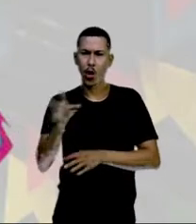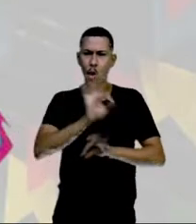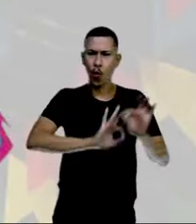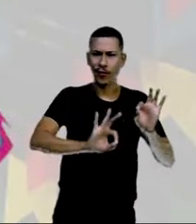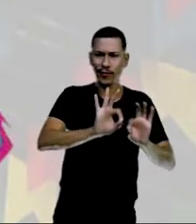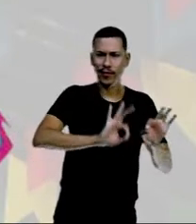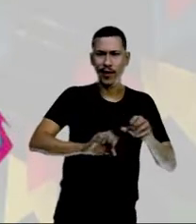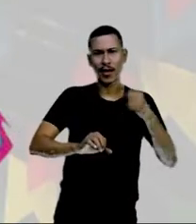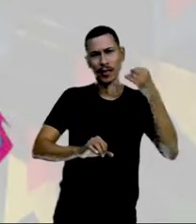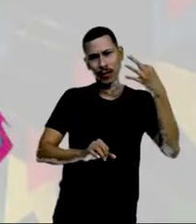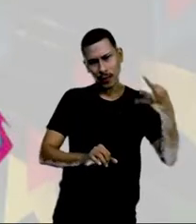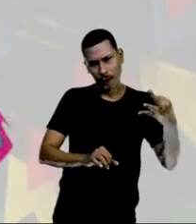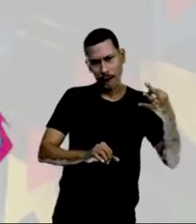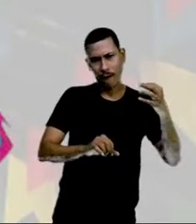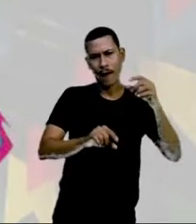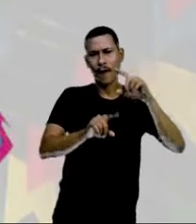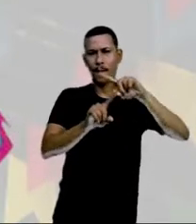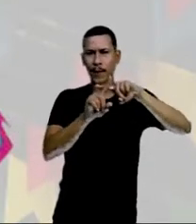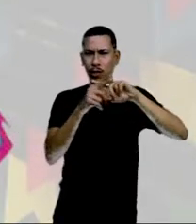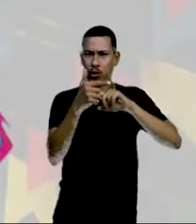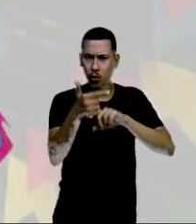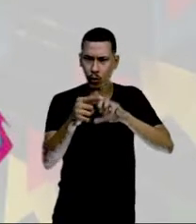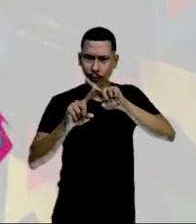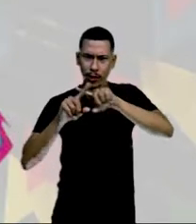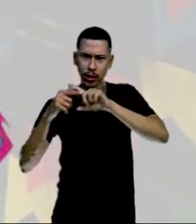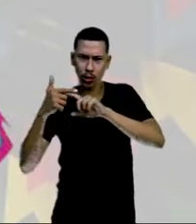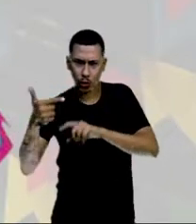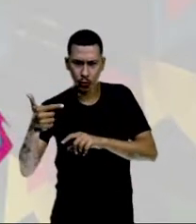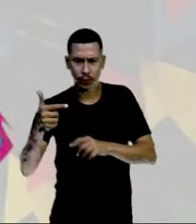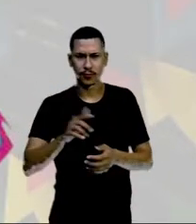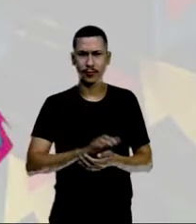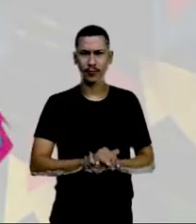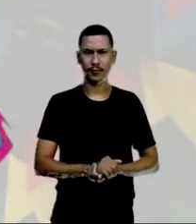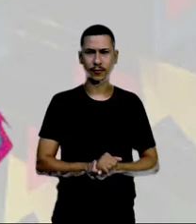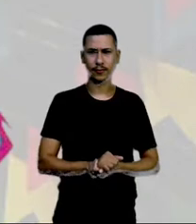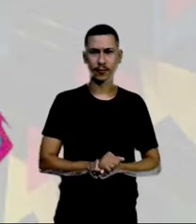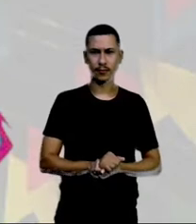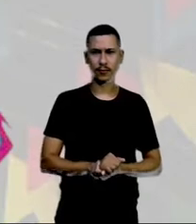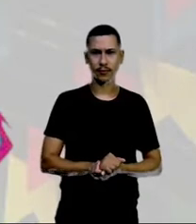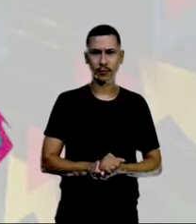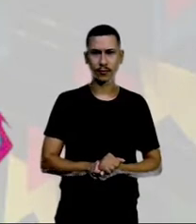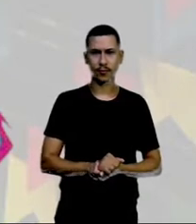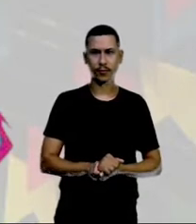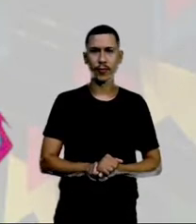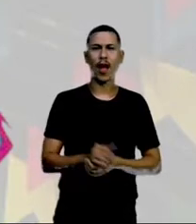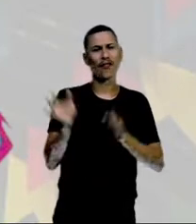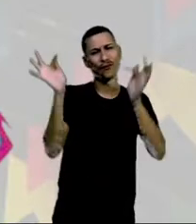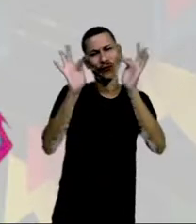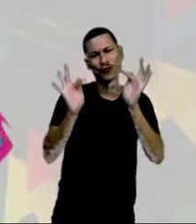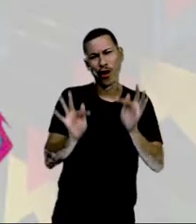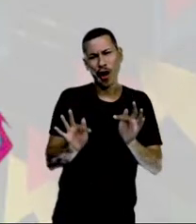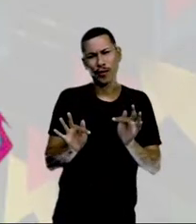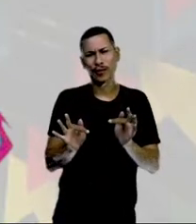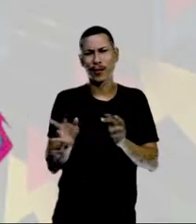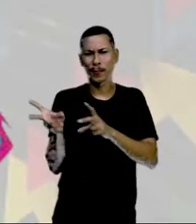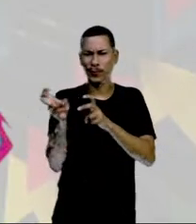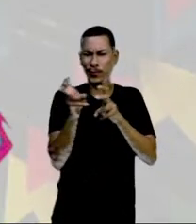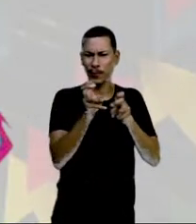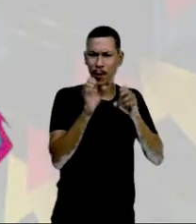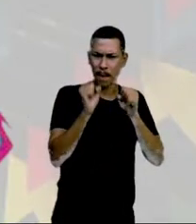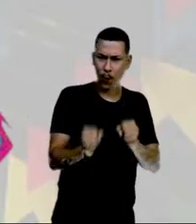formato 3, 2, 2. Ok? E com isso, a tia Alice ficou super feliz. Ela viu que pode